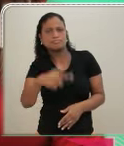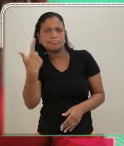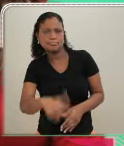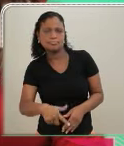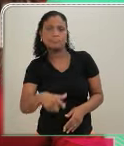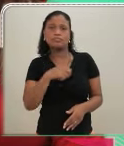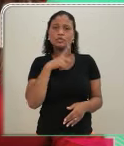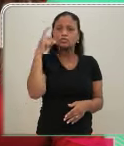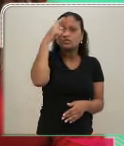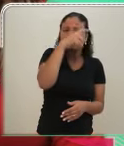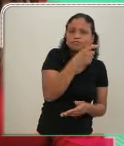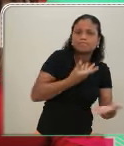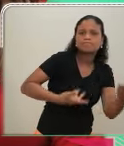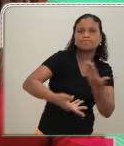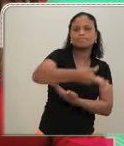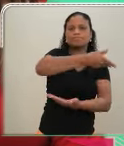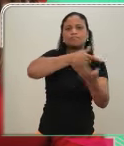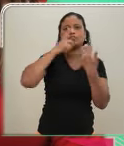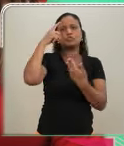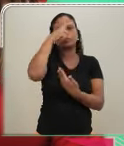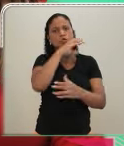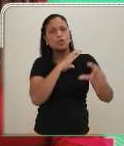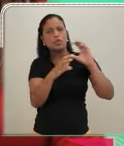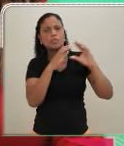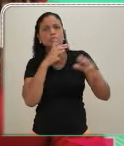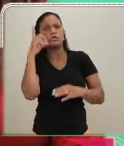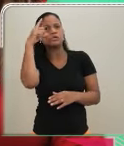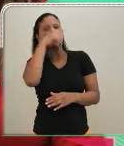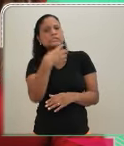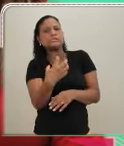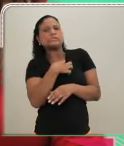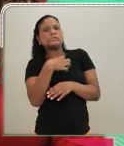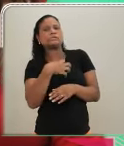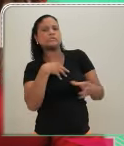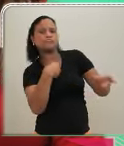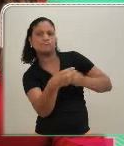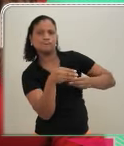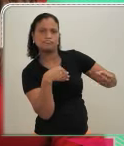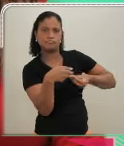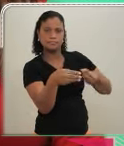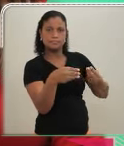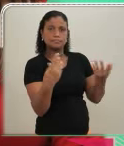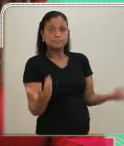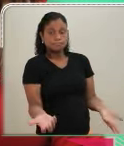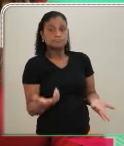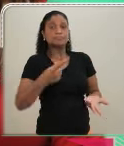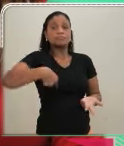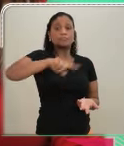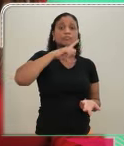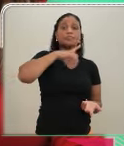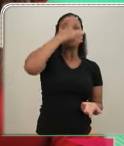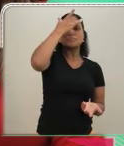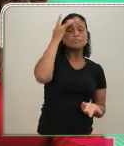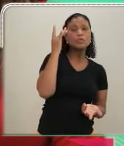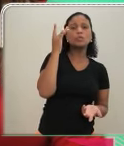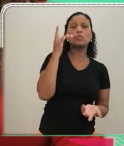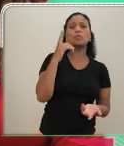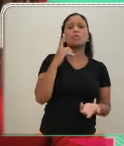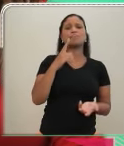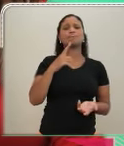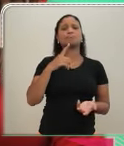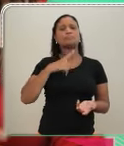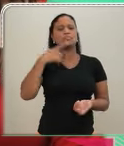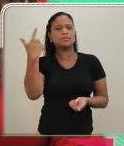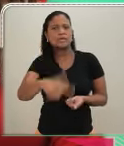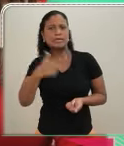esse tripé da dificuldade social, da dificuldade de comunicação e da dificuldade no sentido de ser flexível, quer dizer, uma pessoa mais